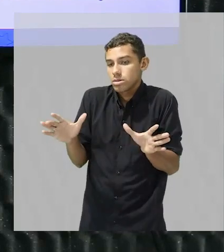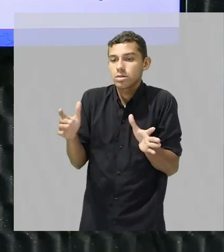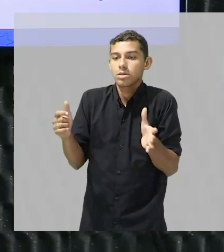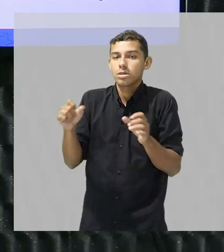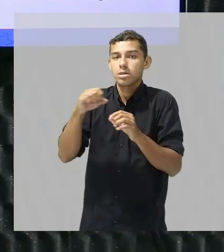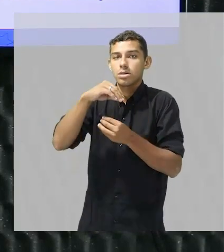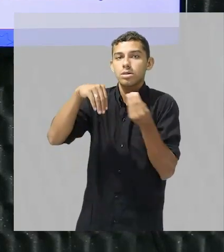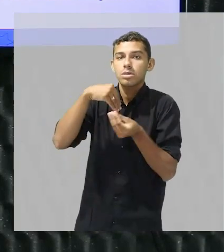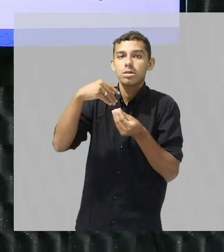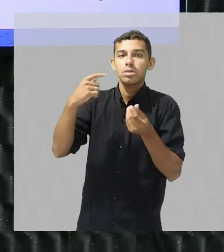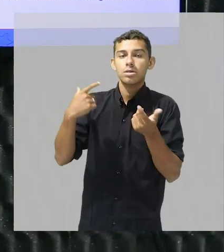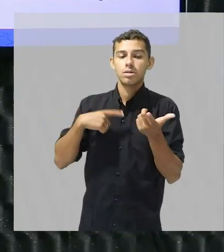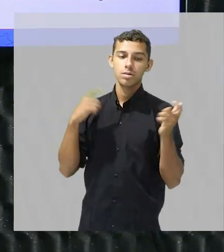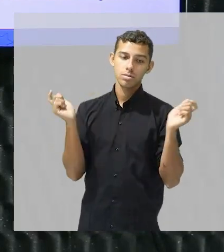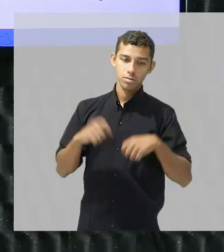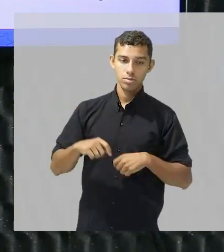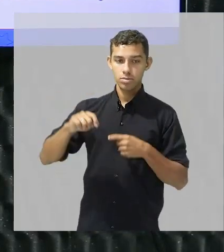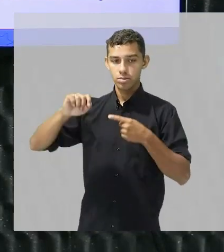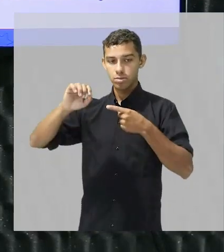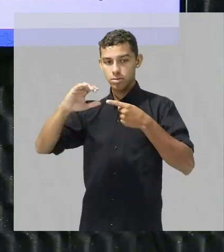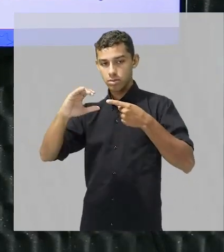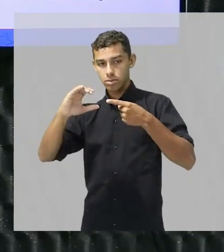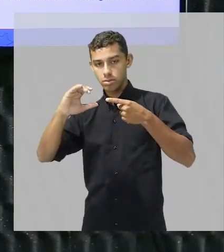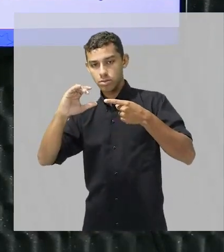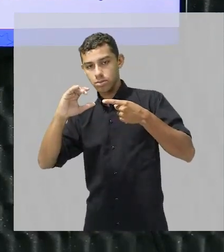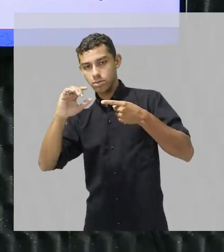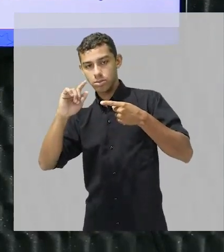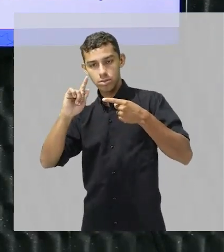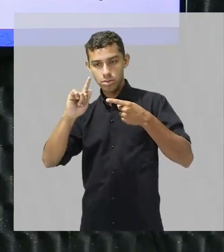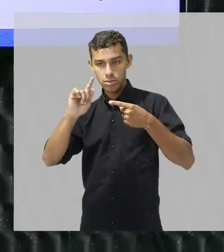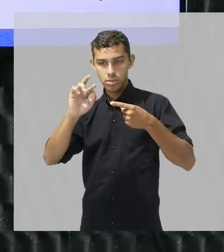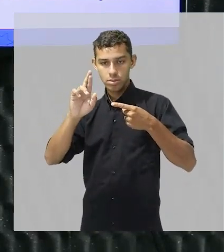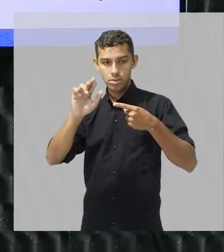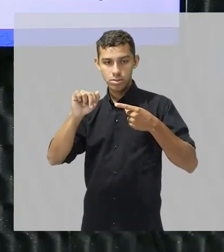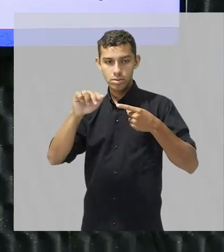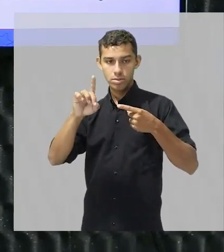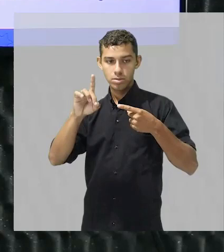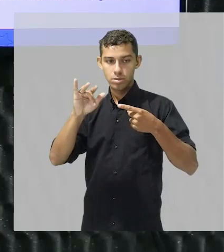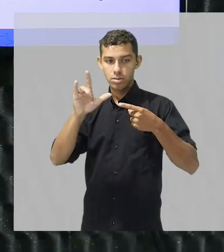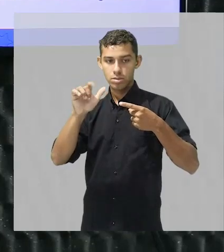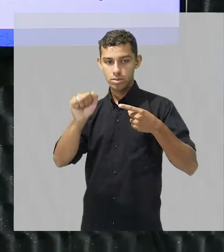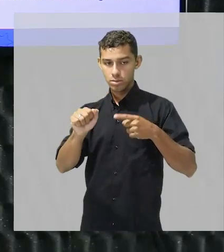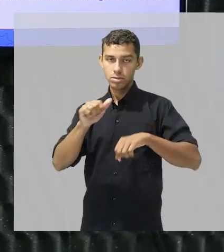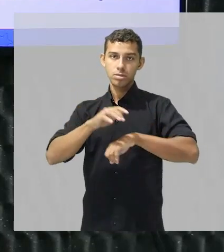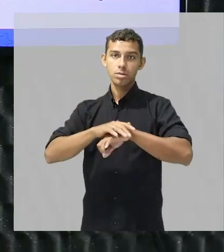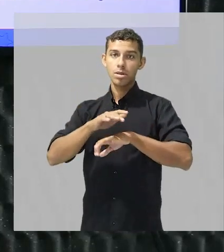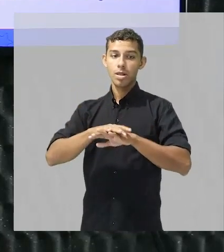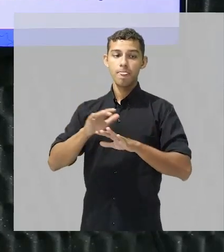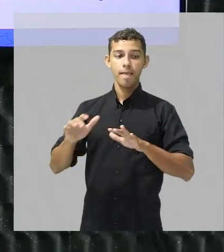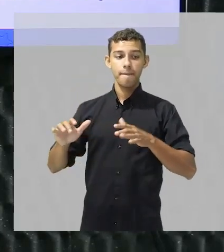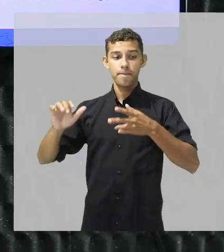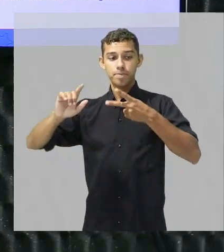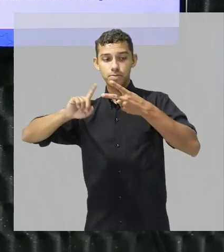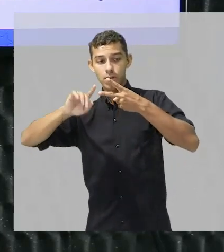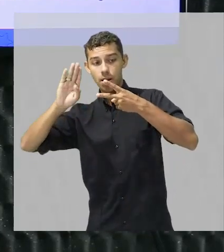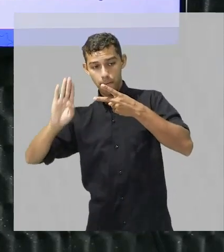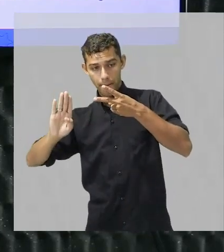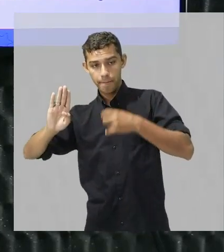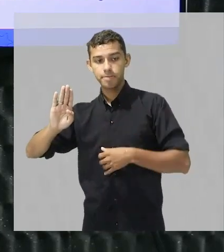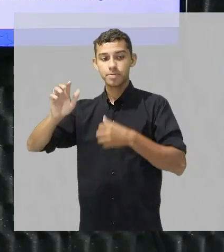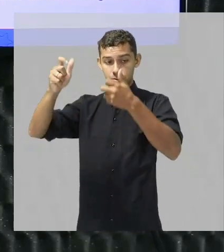substâncias produzidas pela glândula, tá? E eu ainda vou falar para vocês. A letra B diz o seguinte, que as glândulas